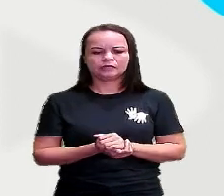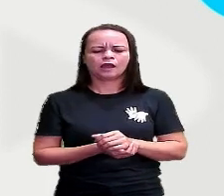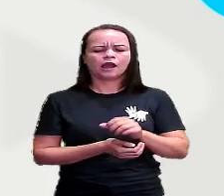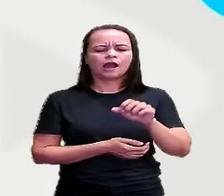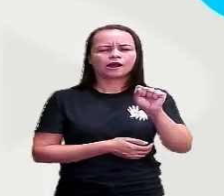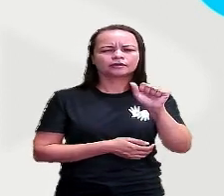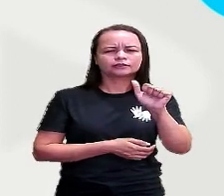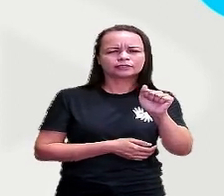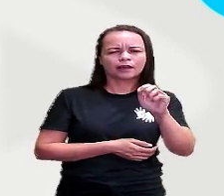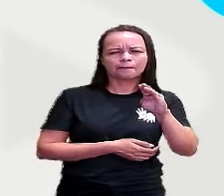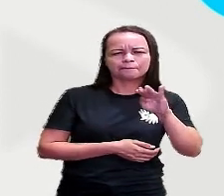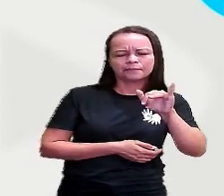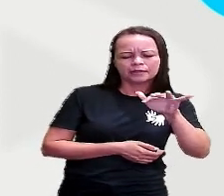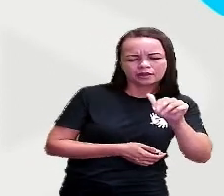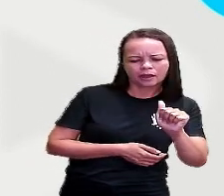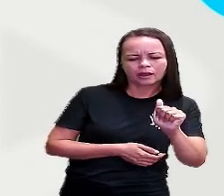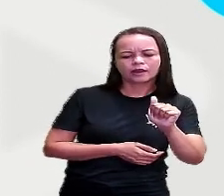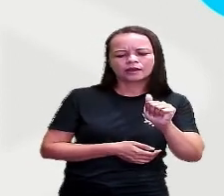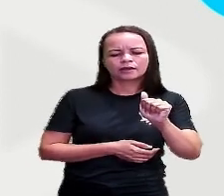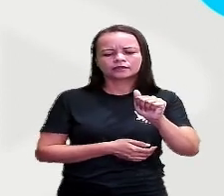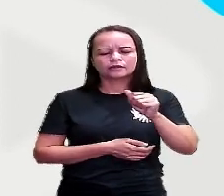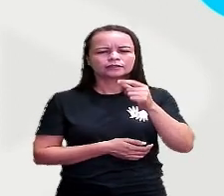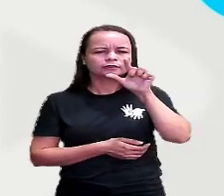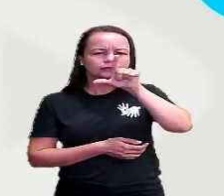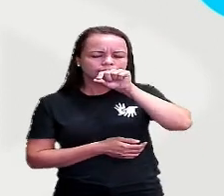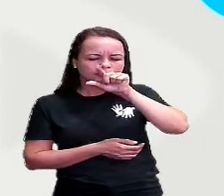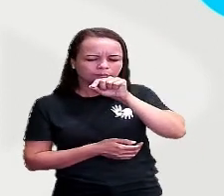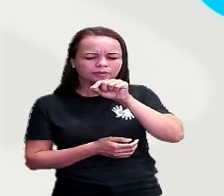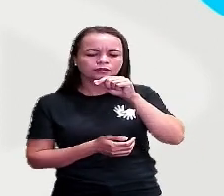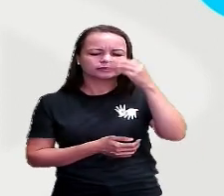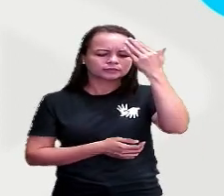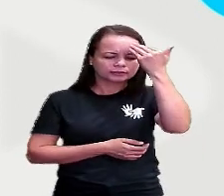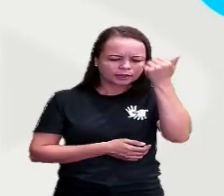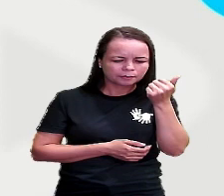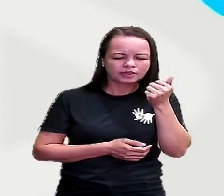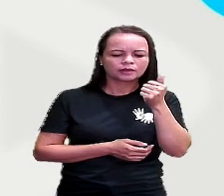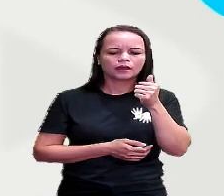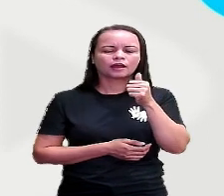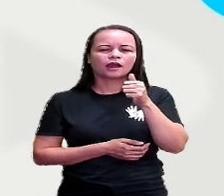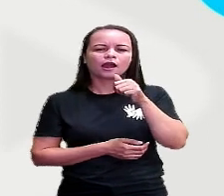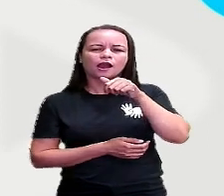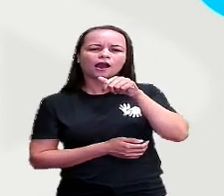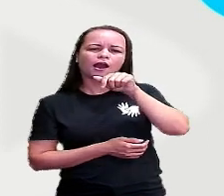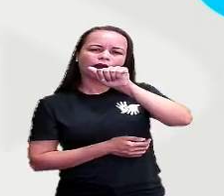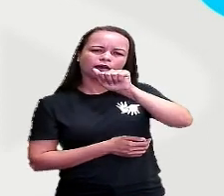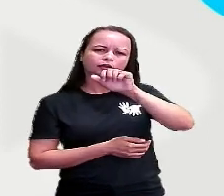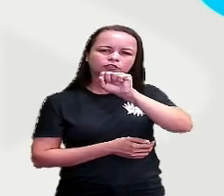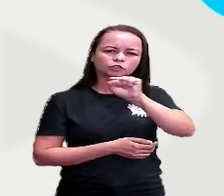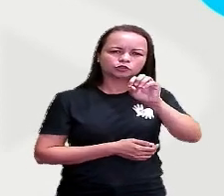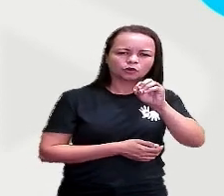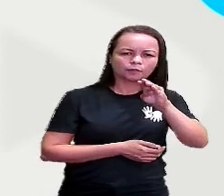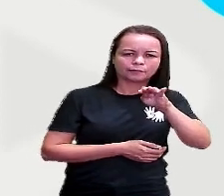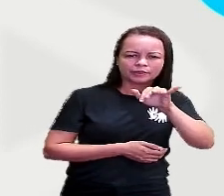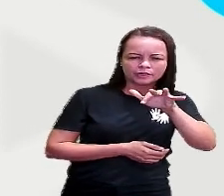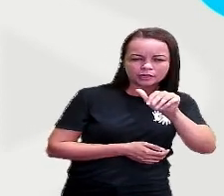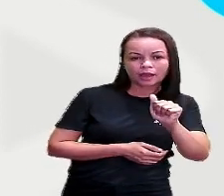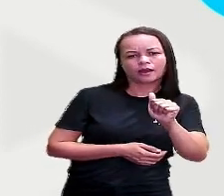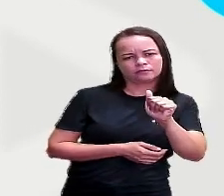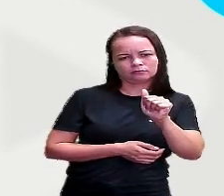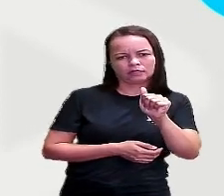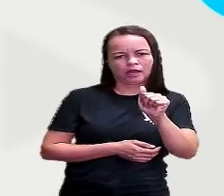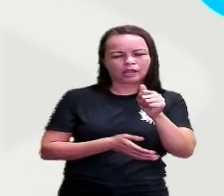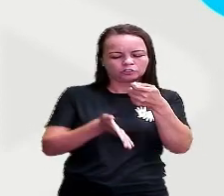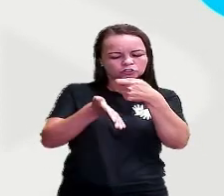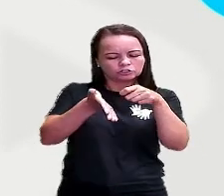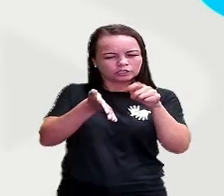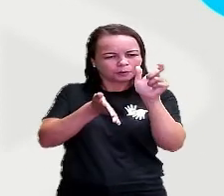sábia, sabiá, sabia, assobiar. Então, vê só, a grafia é bastante parecida, né,